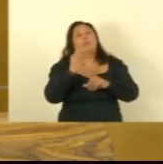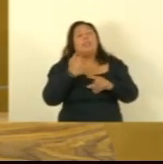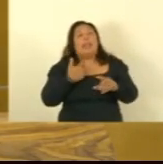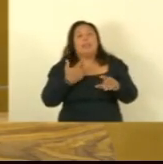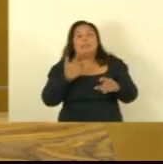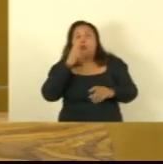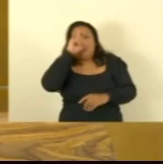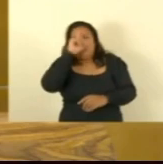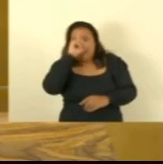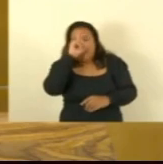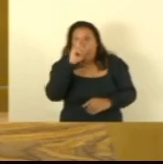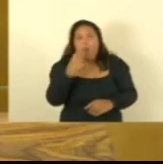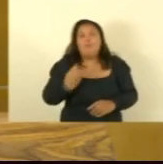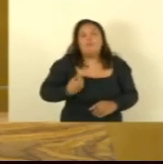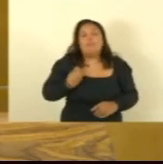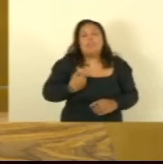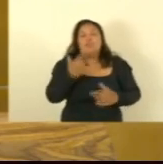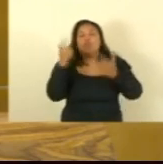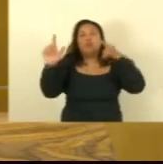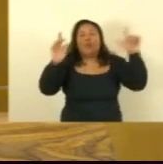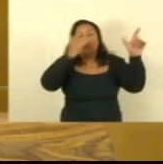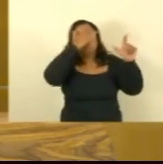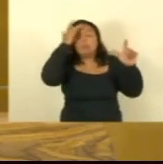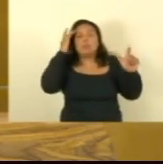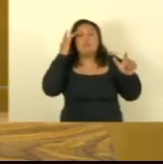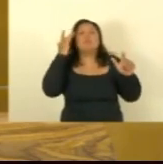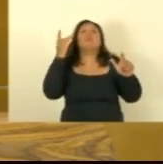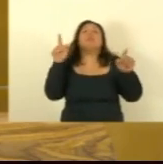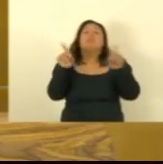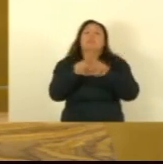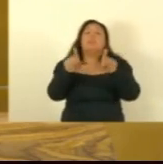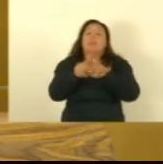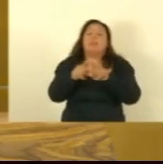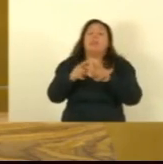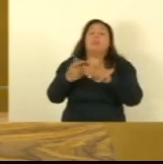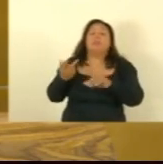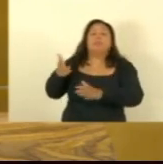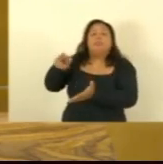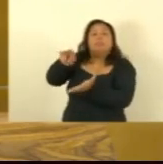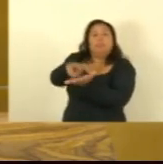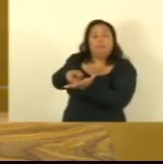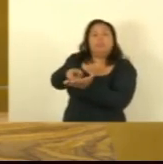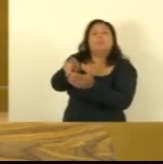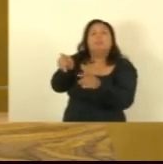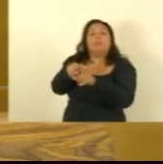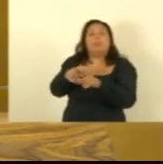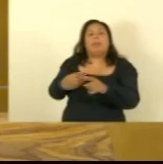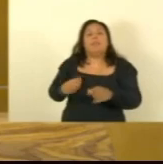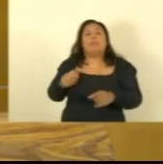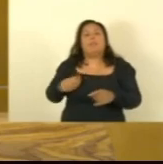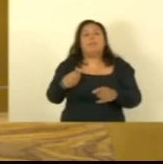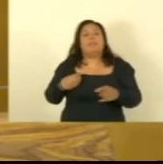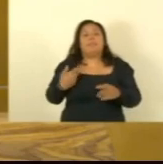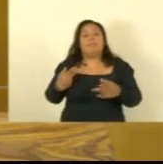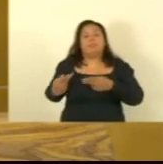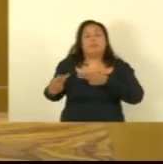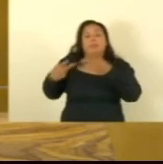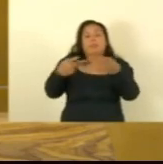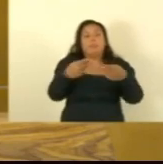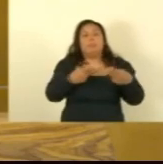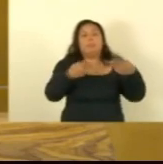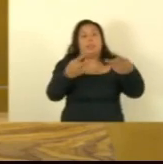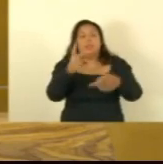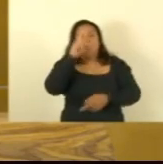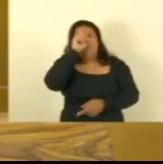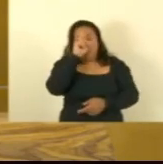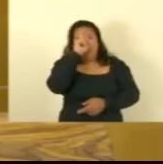em risco a vida de outros pacientes e também a vida, obviamente, dos visitantes daqueles